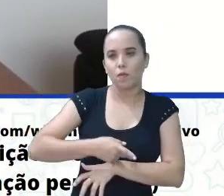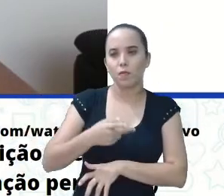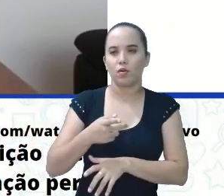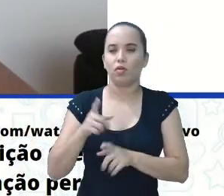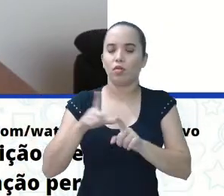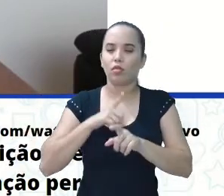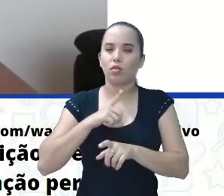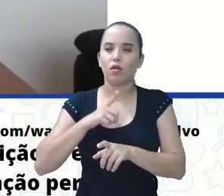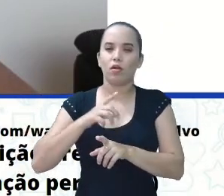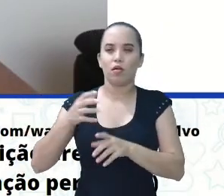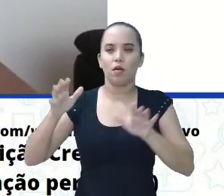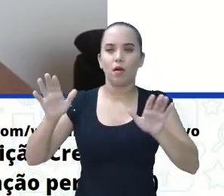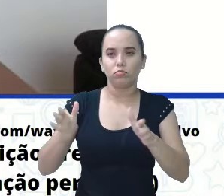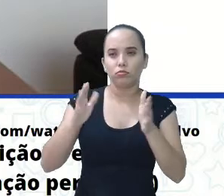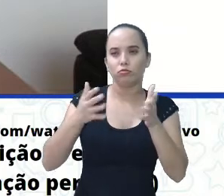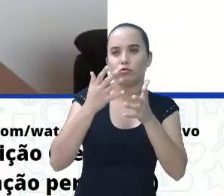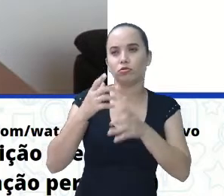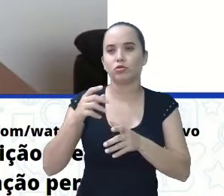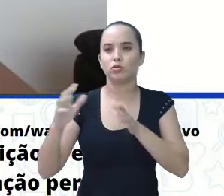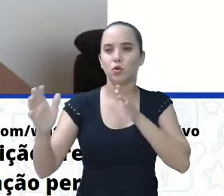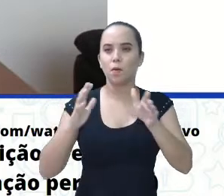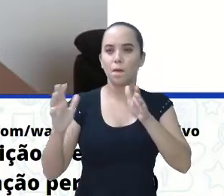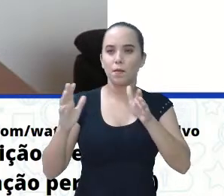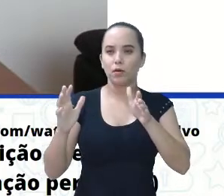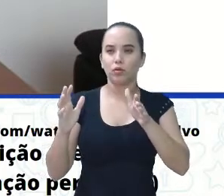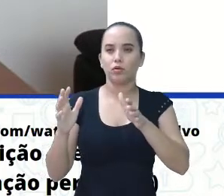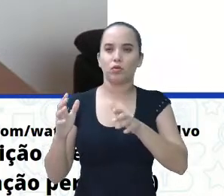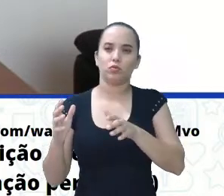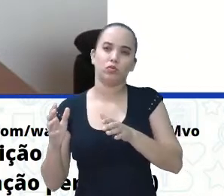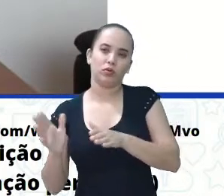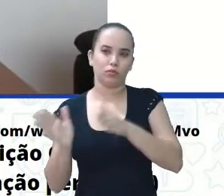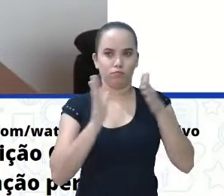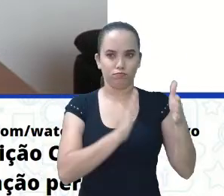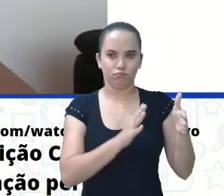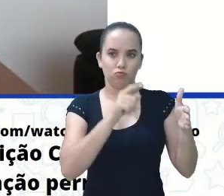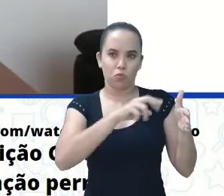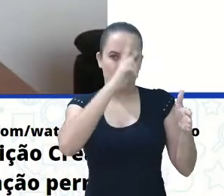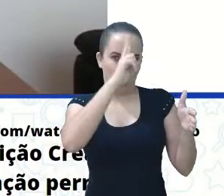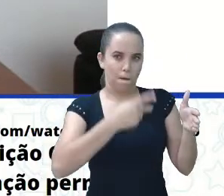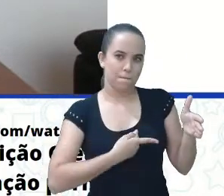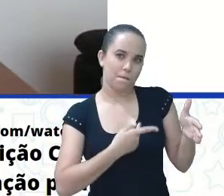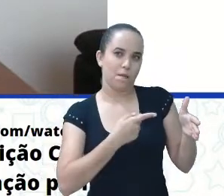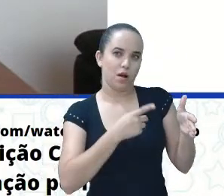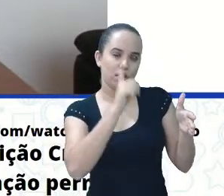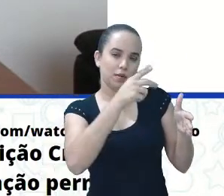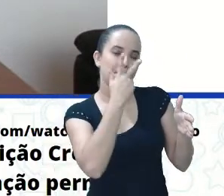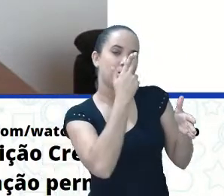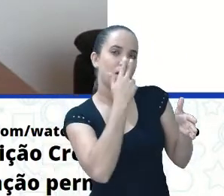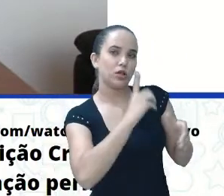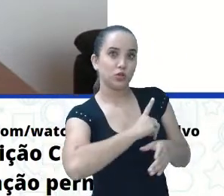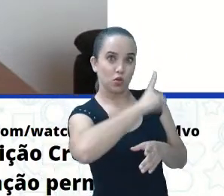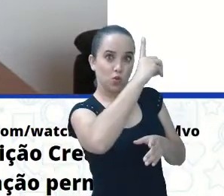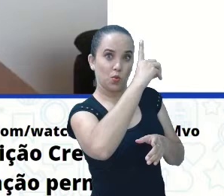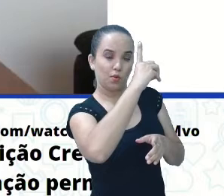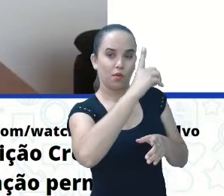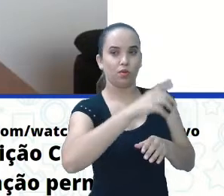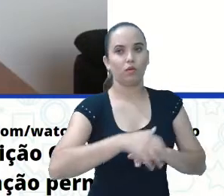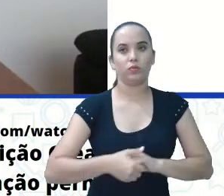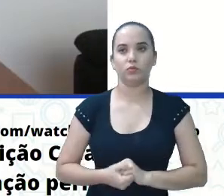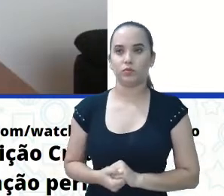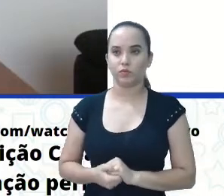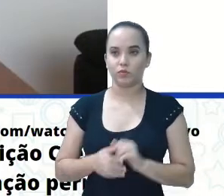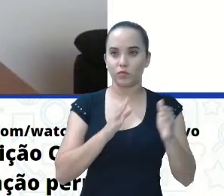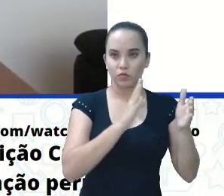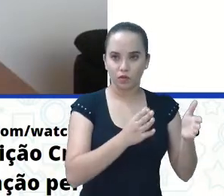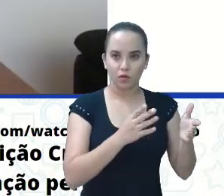se manifesta na aparente contradição entre, por um lado, o ser humano feito à imagem e semelhança de Deus,